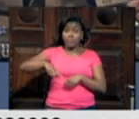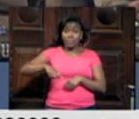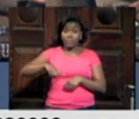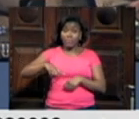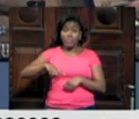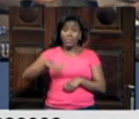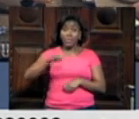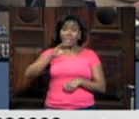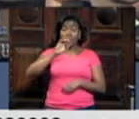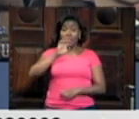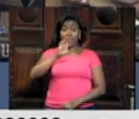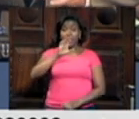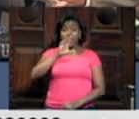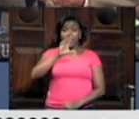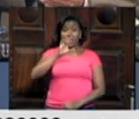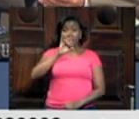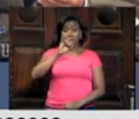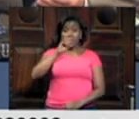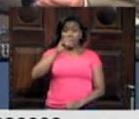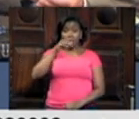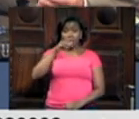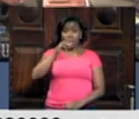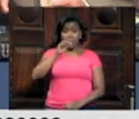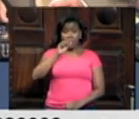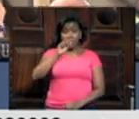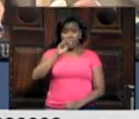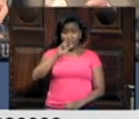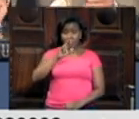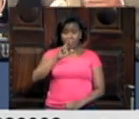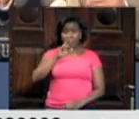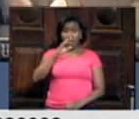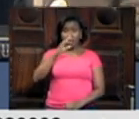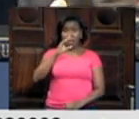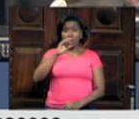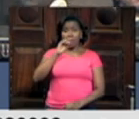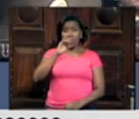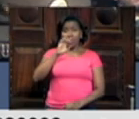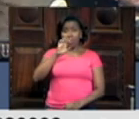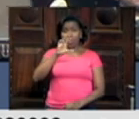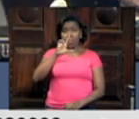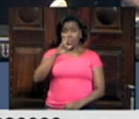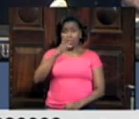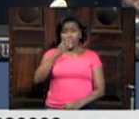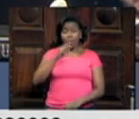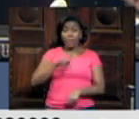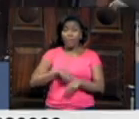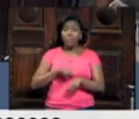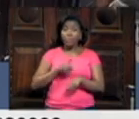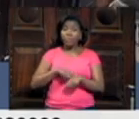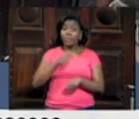deputado Eliomar Coelho. Vossa Excelência dispõe de 10 minutos no tempo regimental.